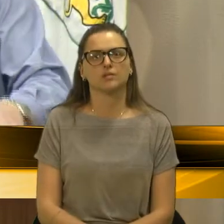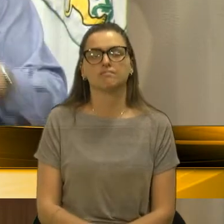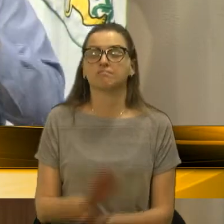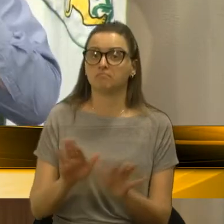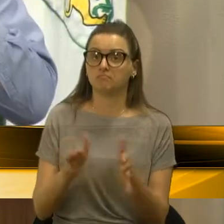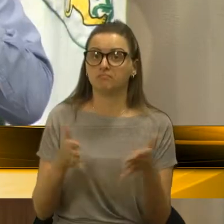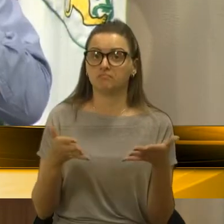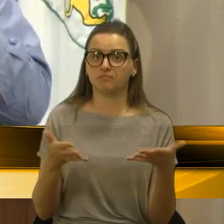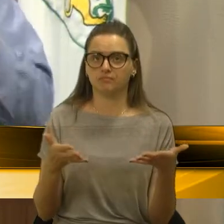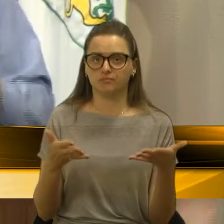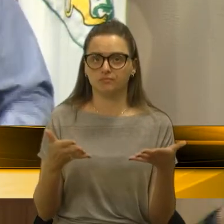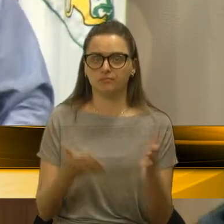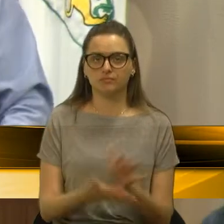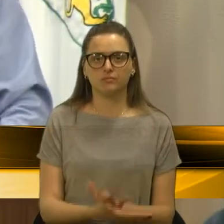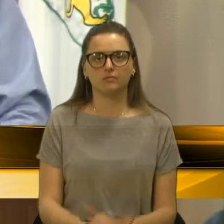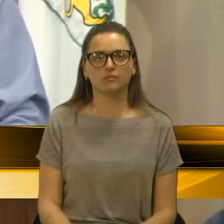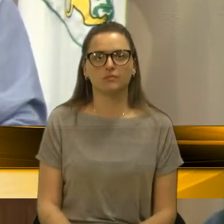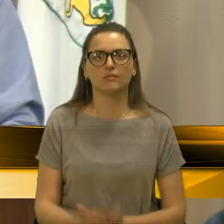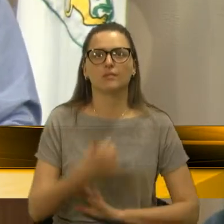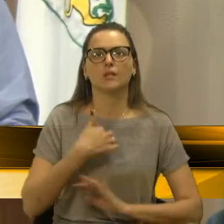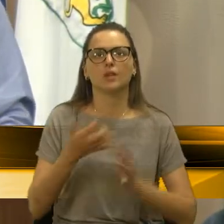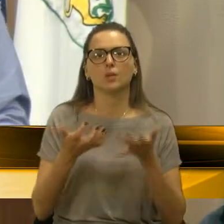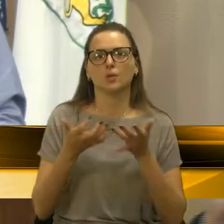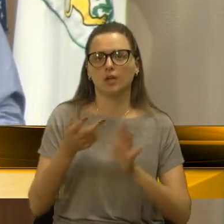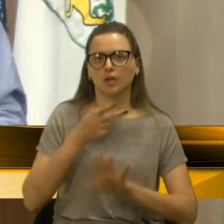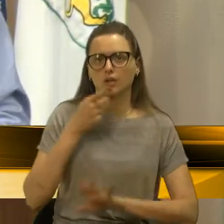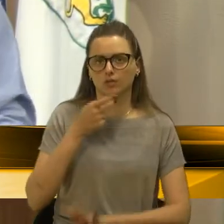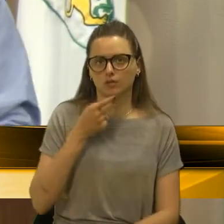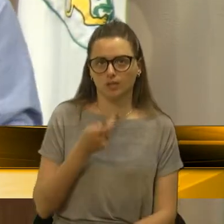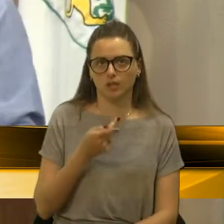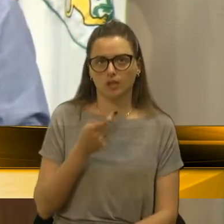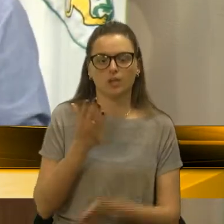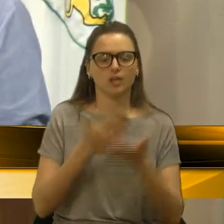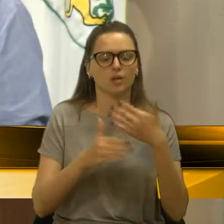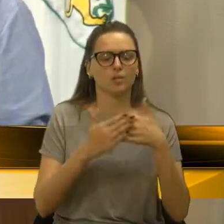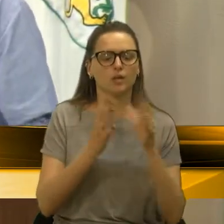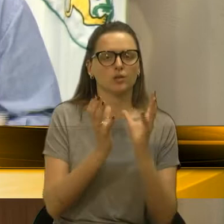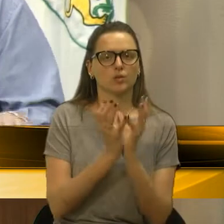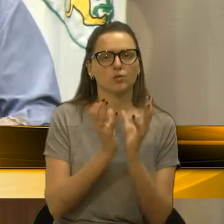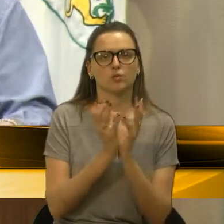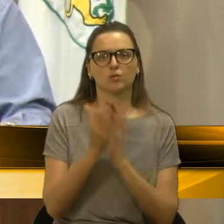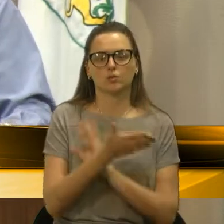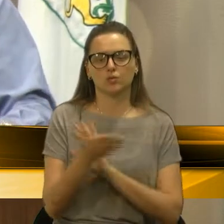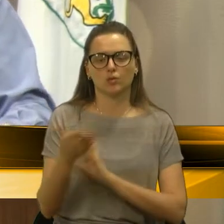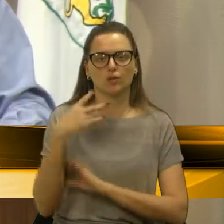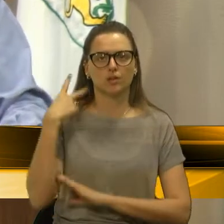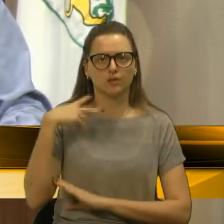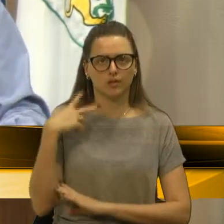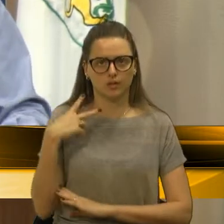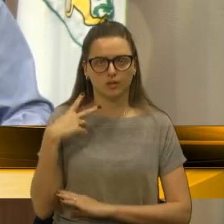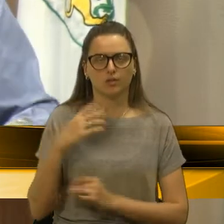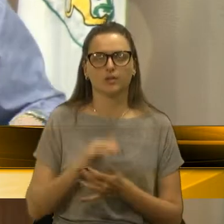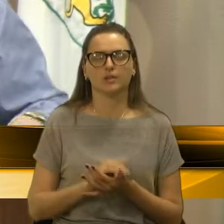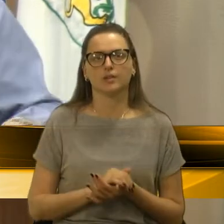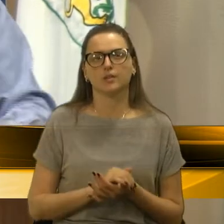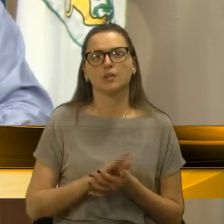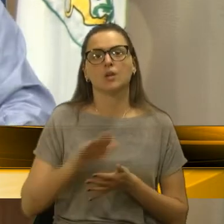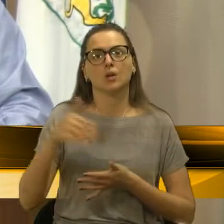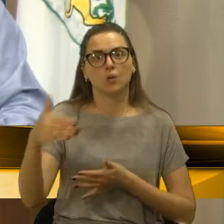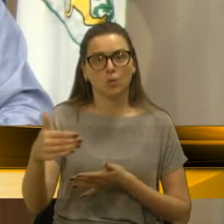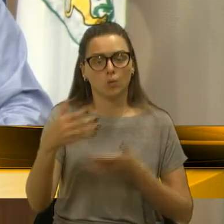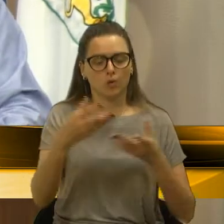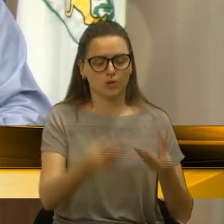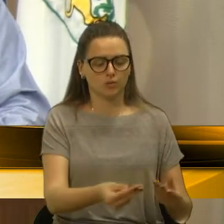Então, eu quero dizer aos colegas vereadores de que quando